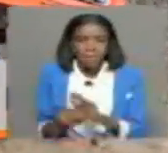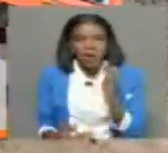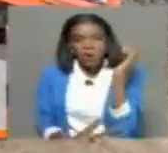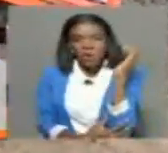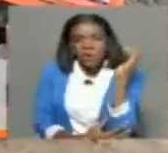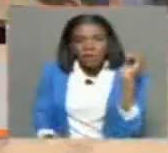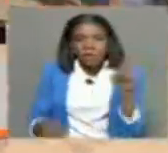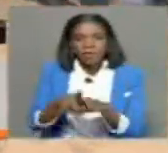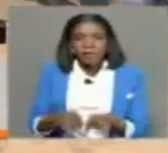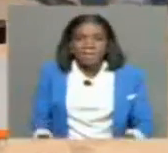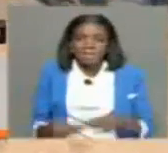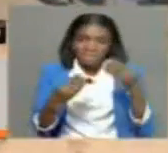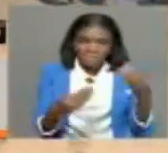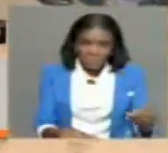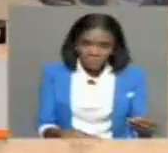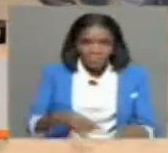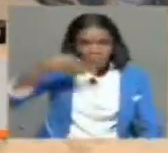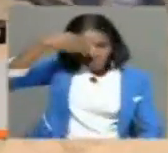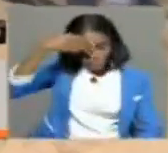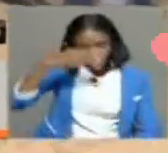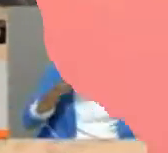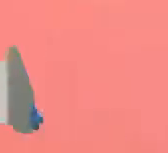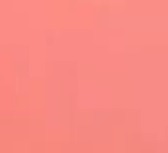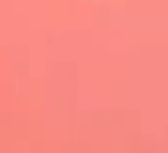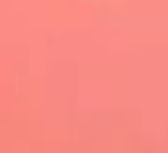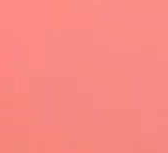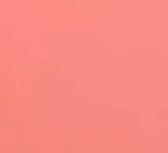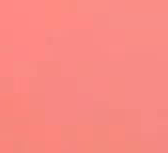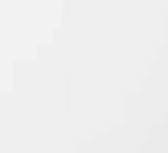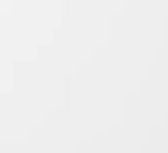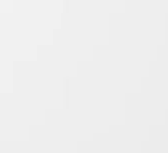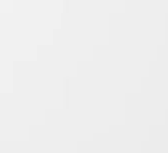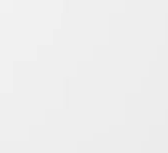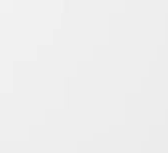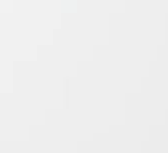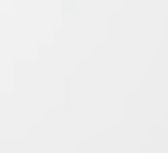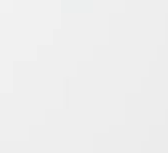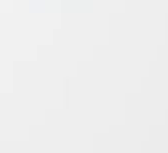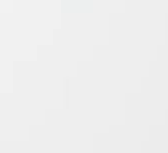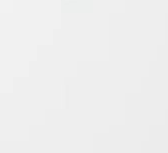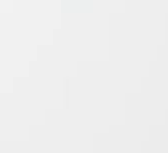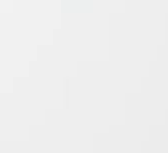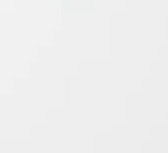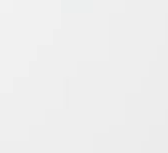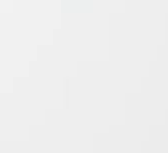ex-militares desta municipalidade.